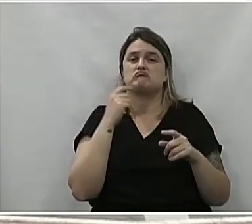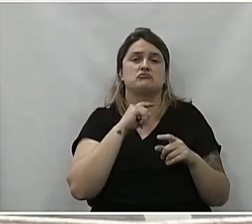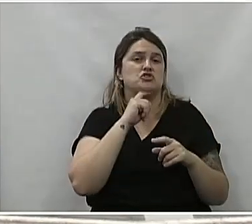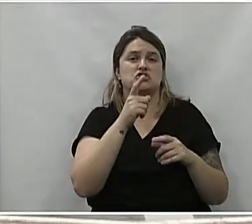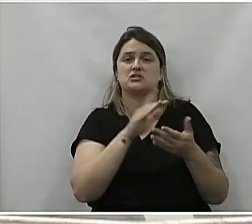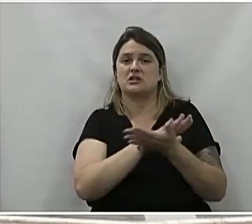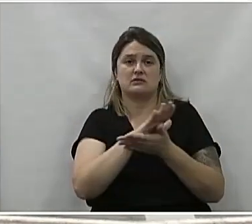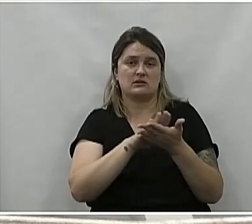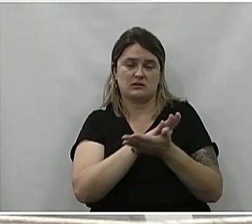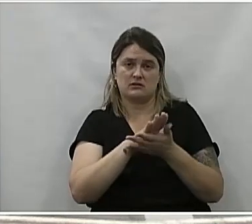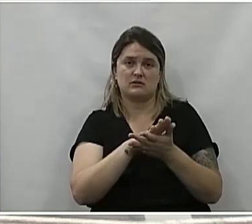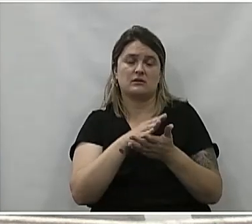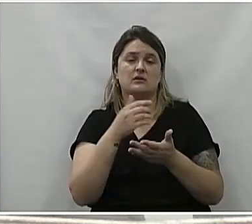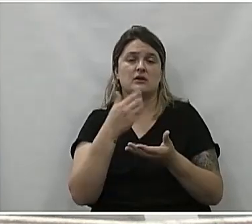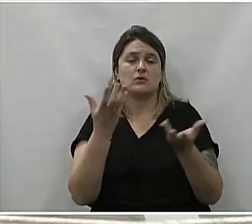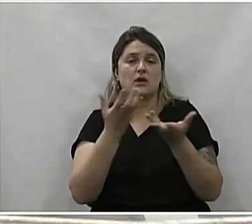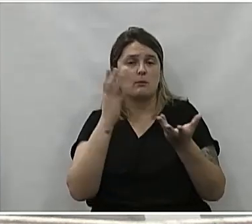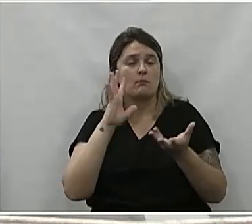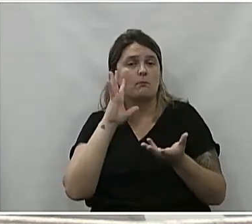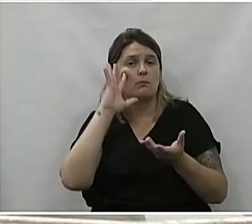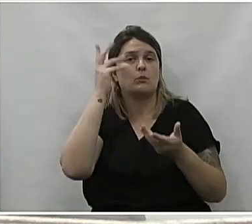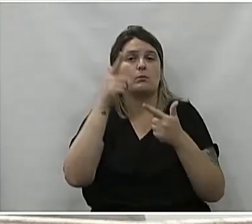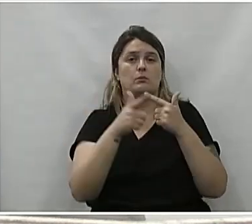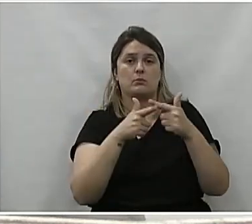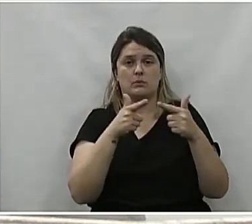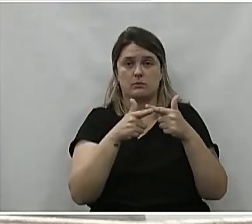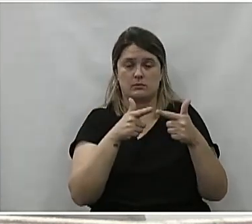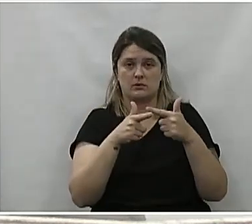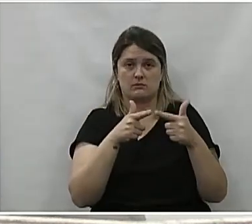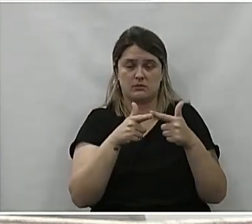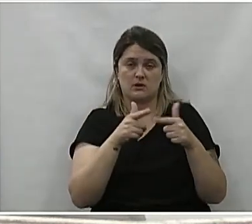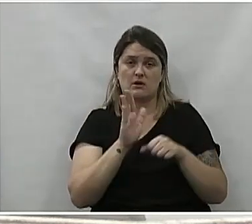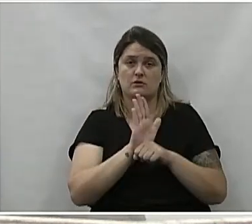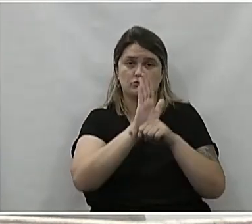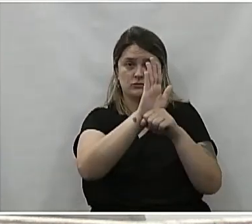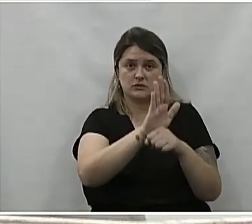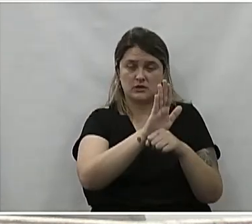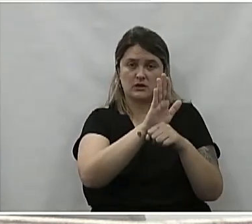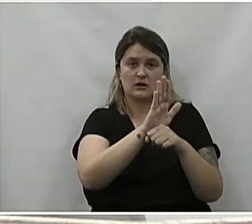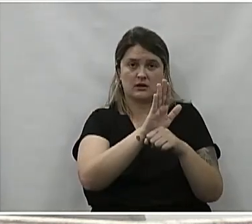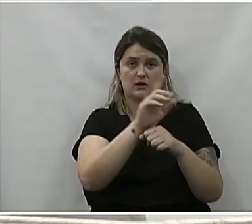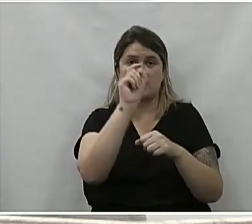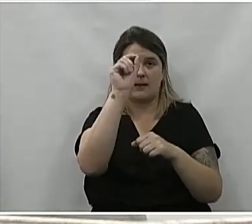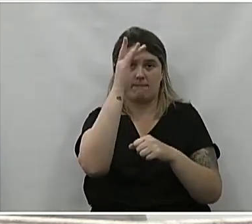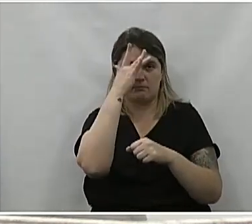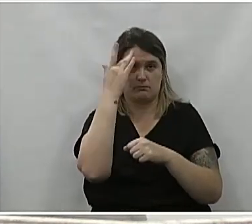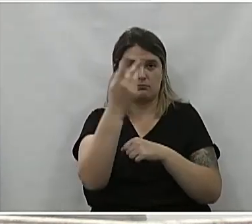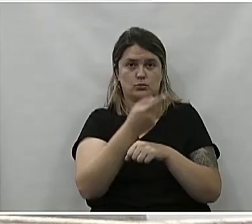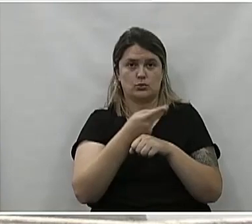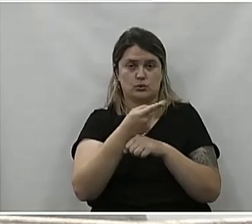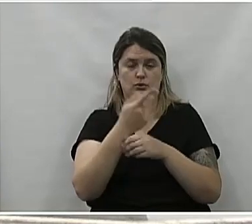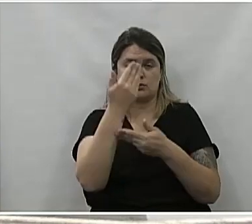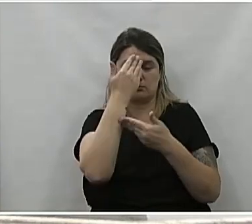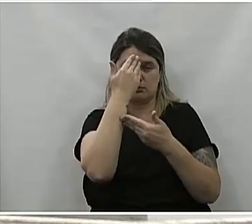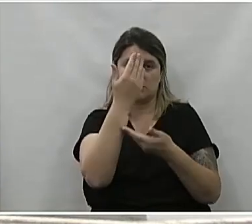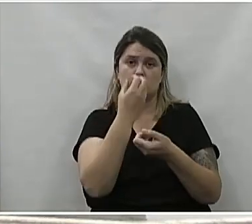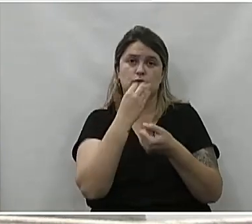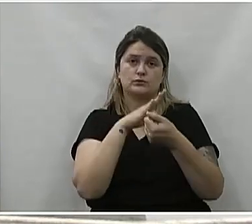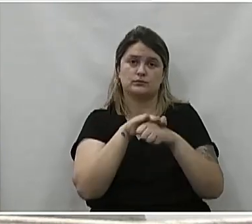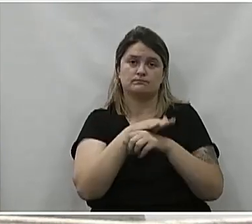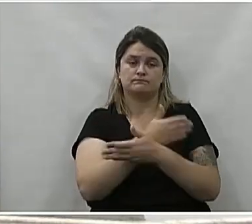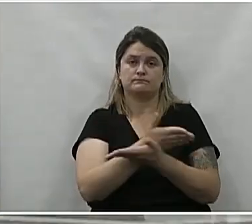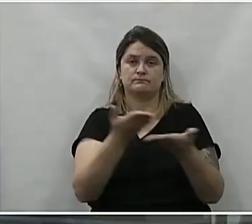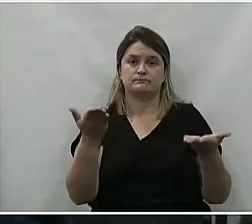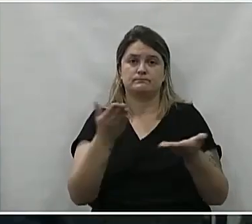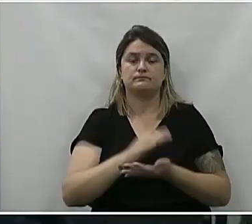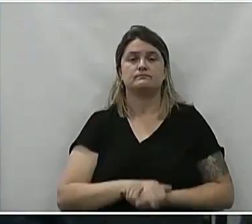adiantar Então o busco É solucionar O problema E ajudar O município Que me procura Seria isso Muito obrigado Boa noite a